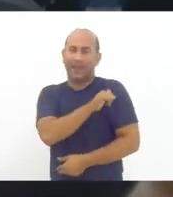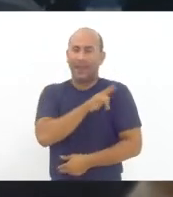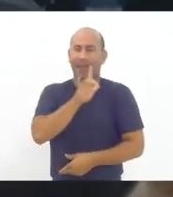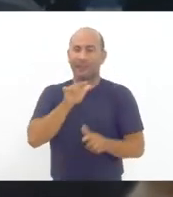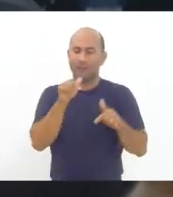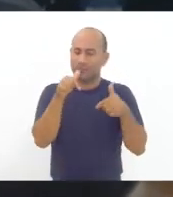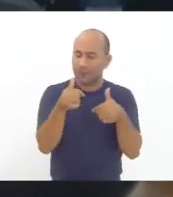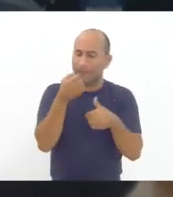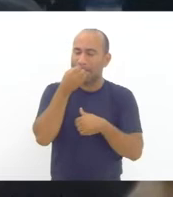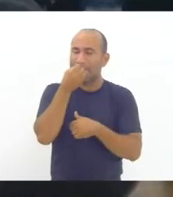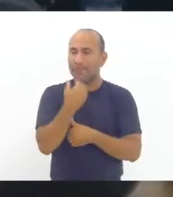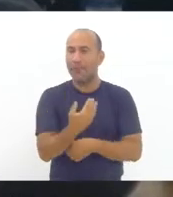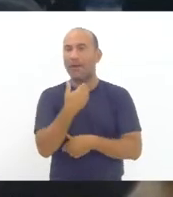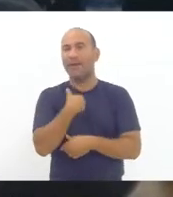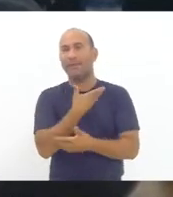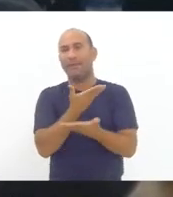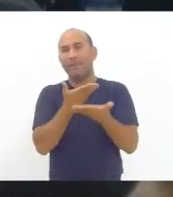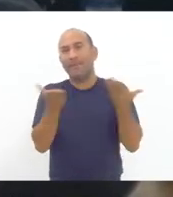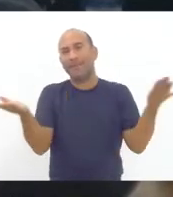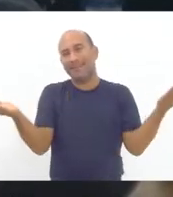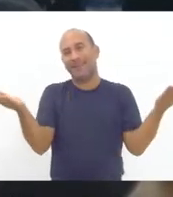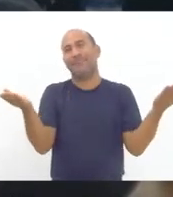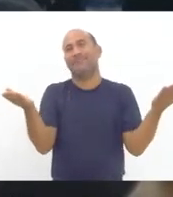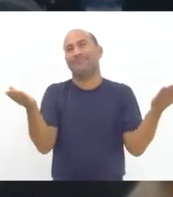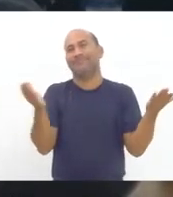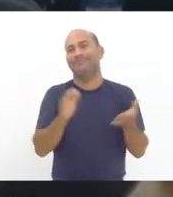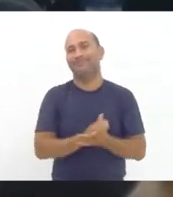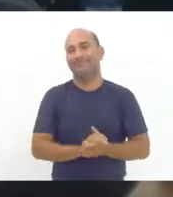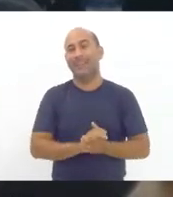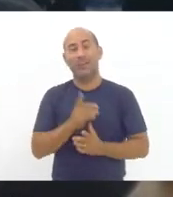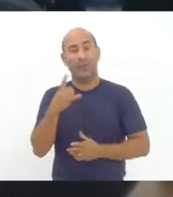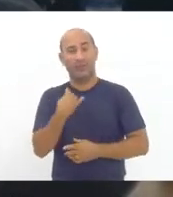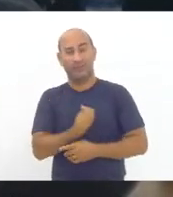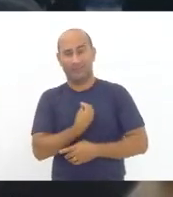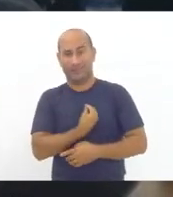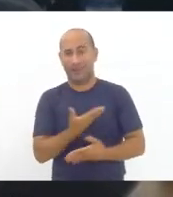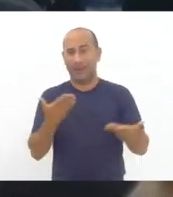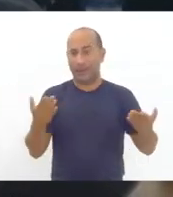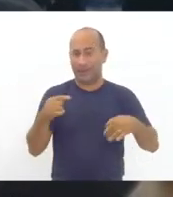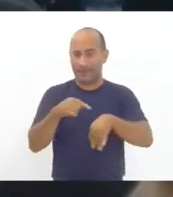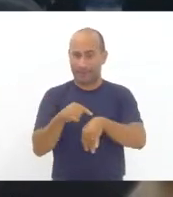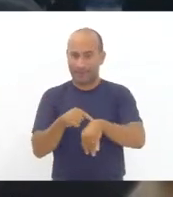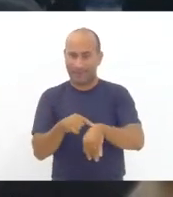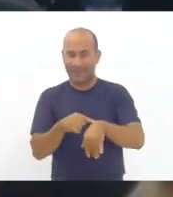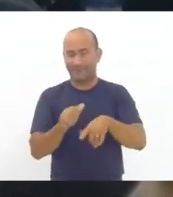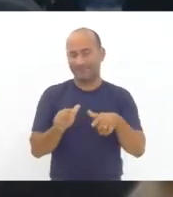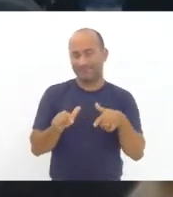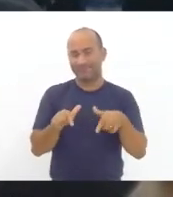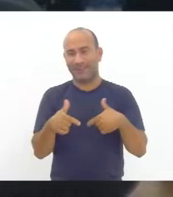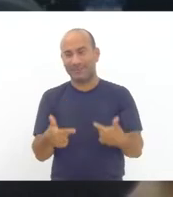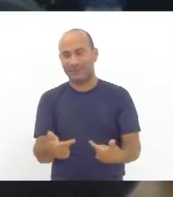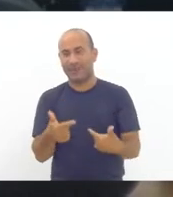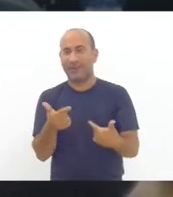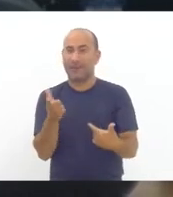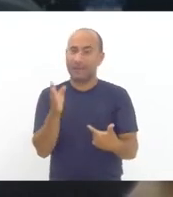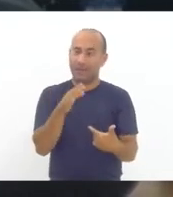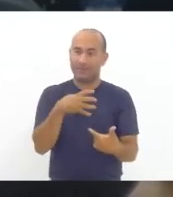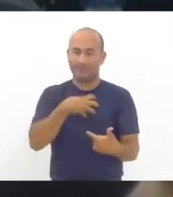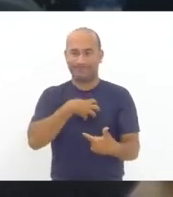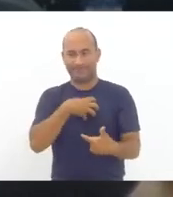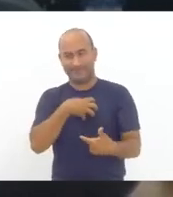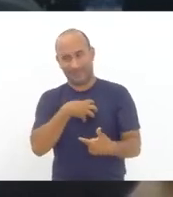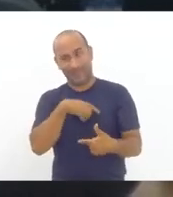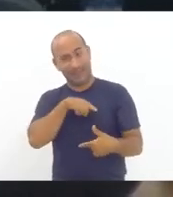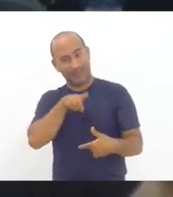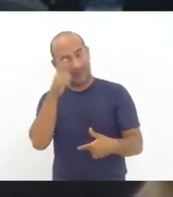malandragem que a gente perdeu talvez a boa malandragem e a gente tá vivendo aí o momento de malandragem no mau sentido né